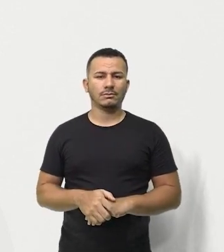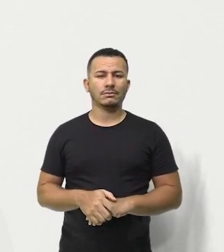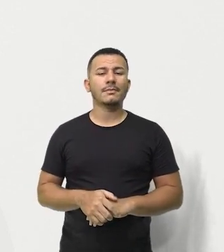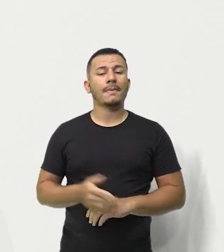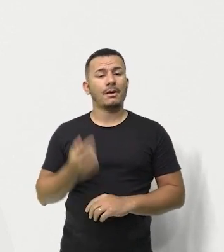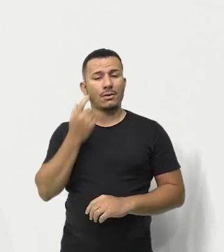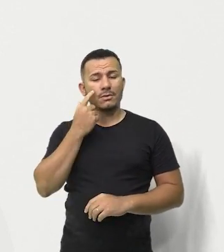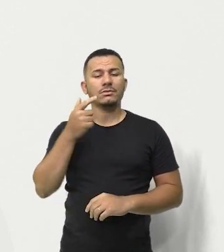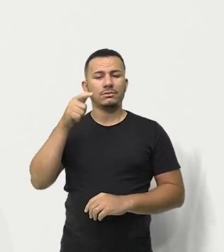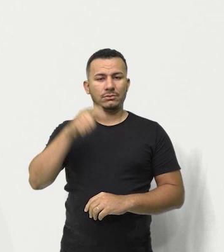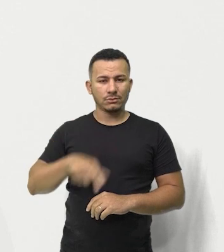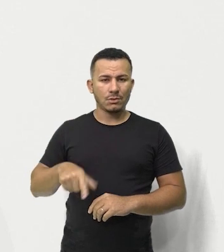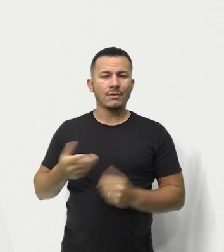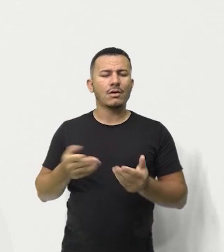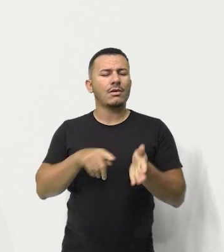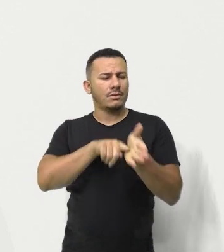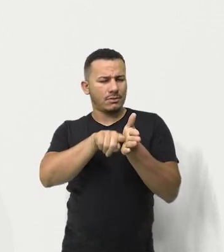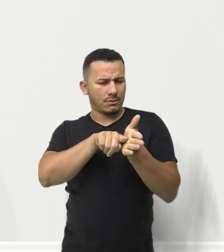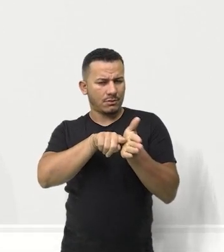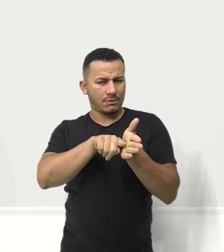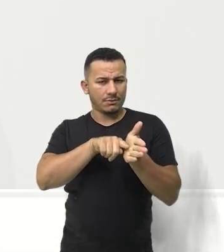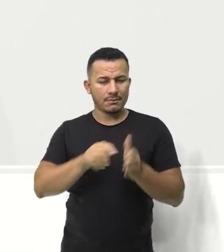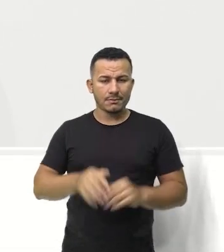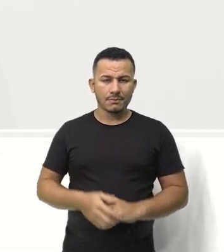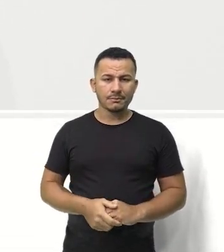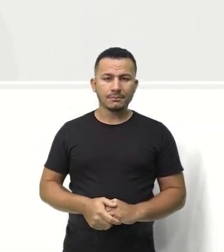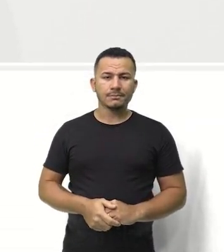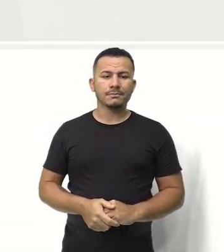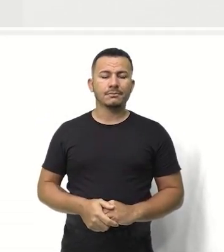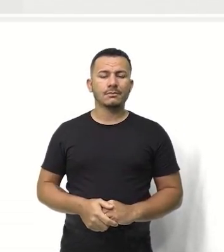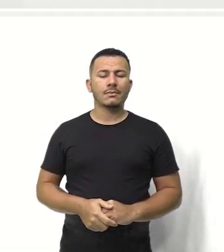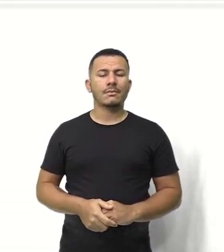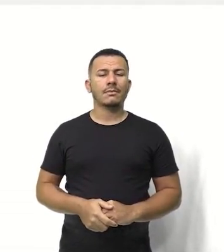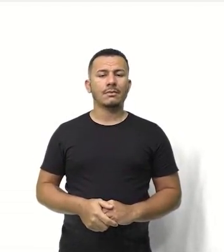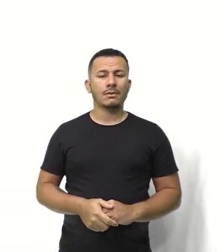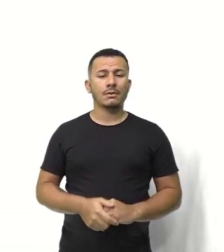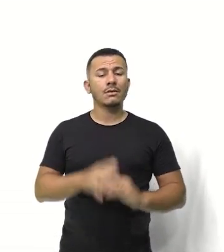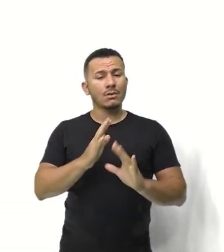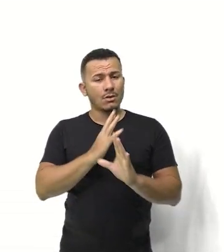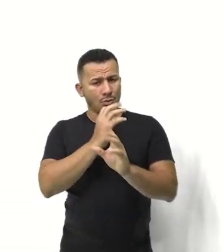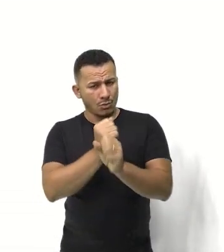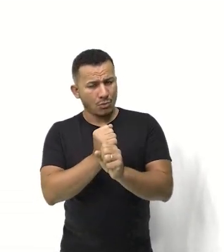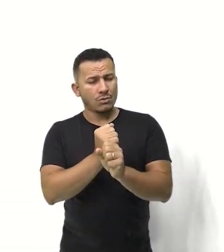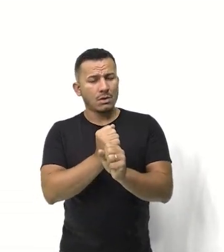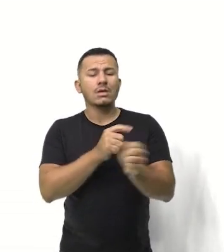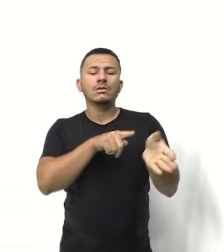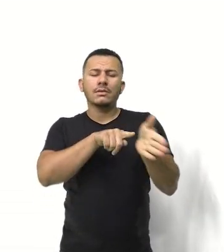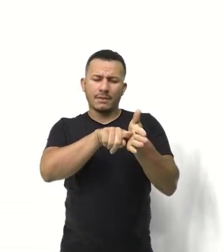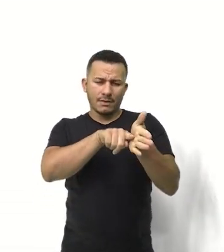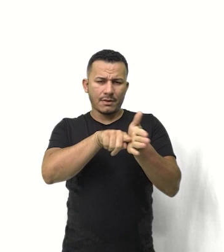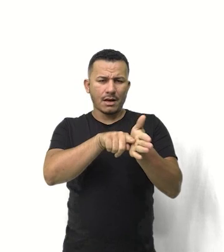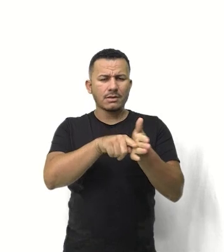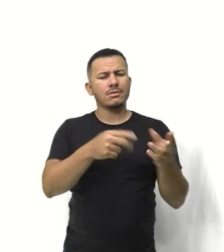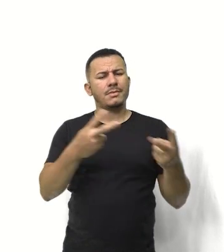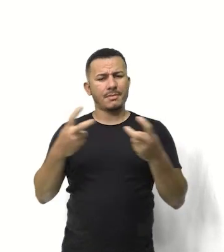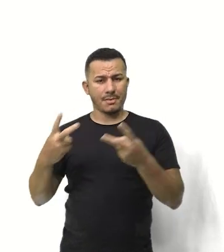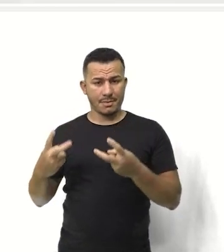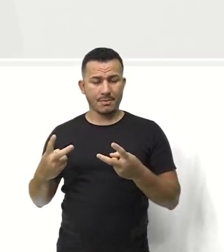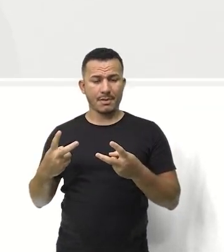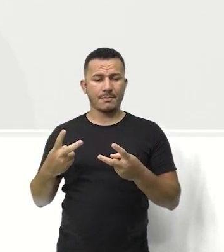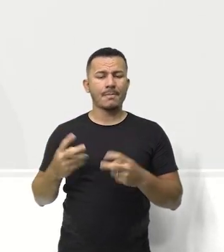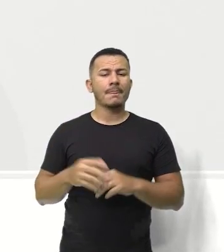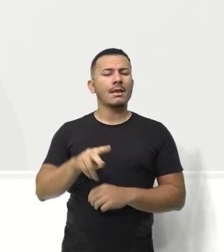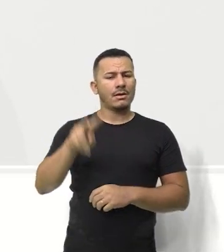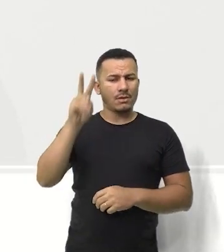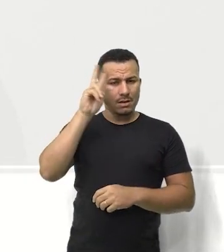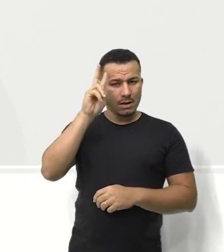vejamos, olha só, vamos fazer a nossa verificação. Ó. Fazendo a verificação, o que eu vou fazer? Olha, o que nós